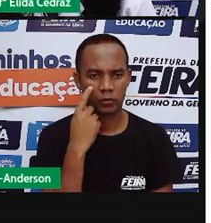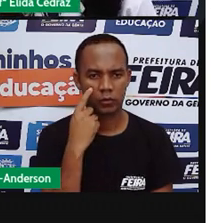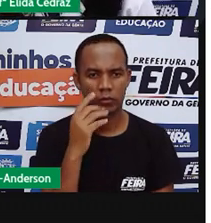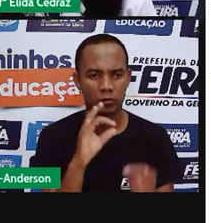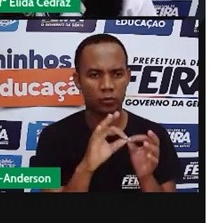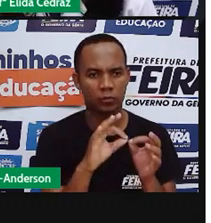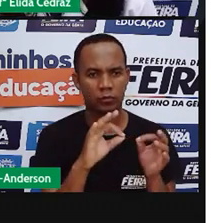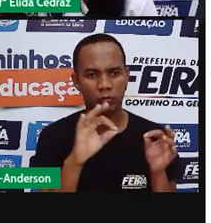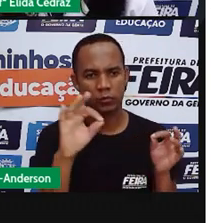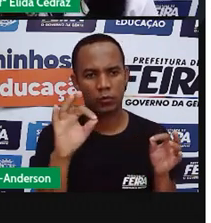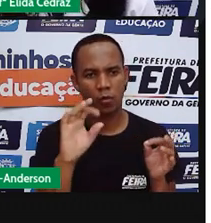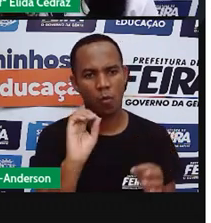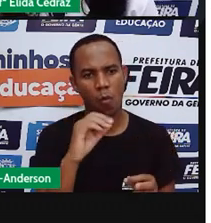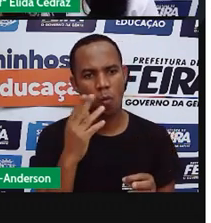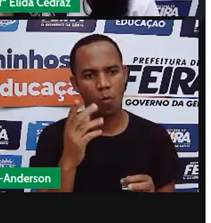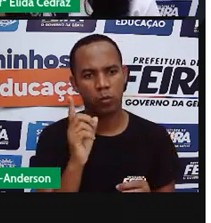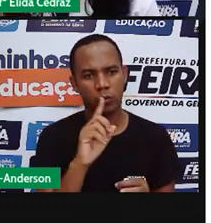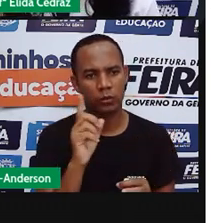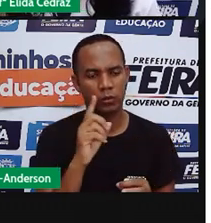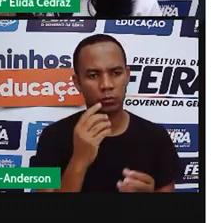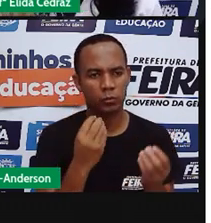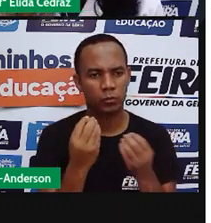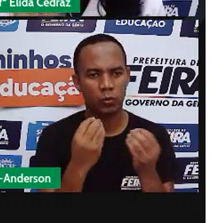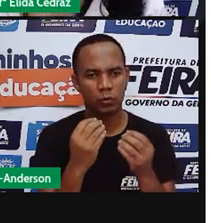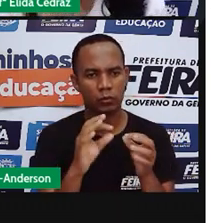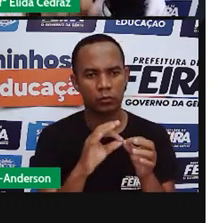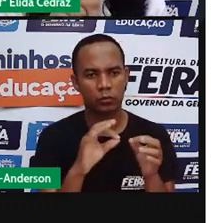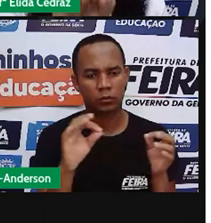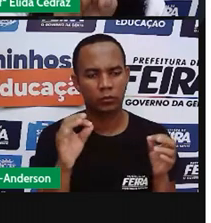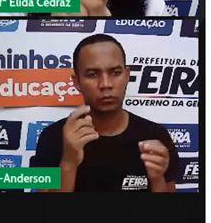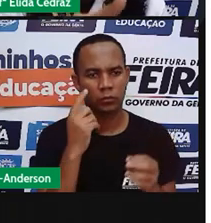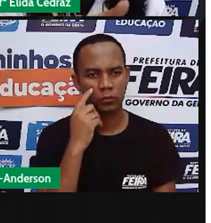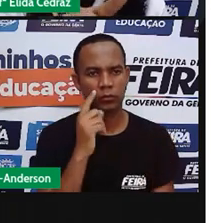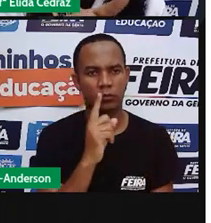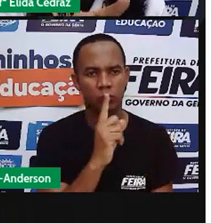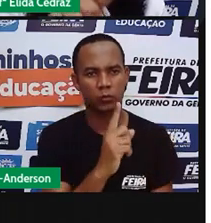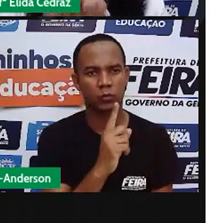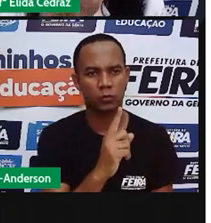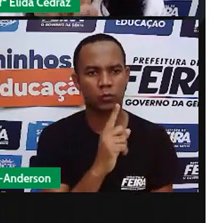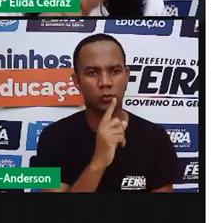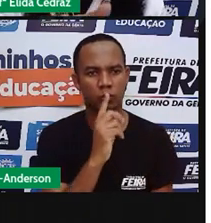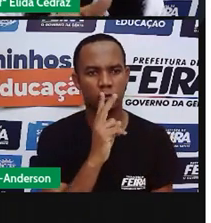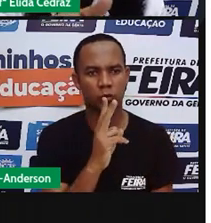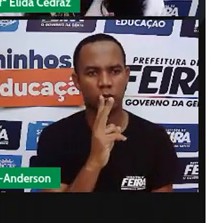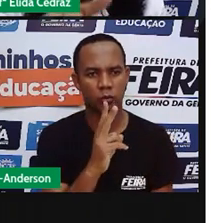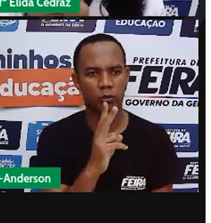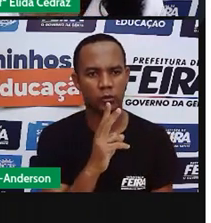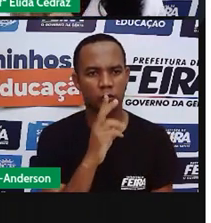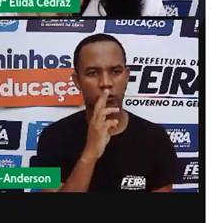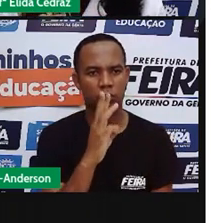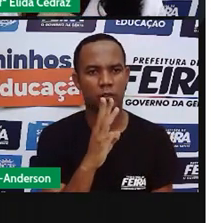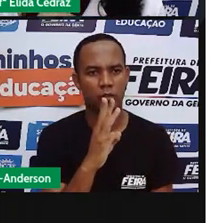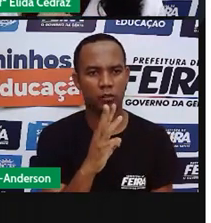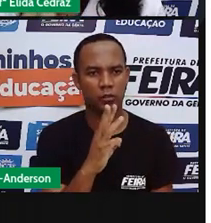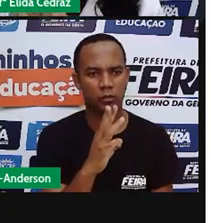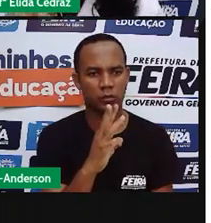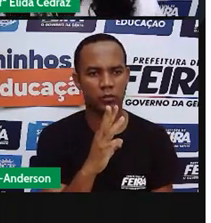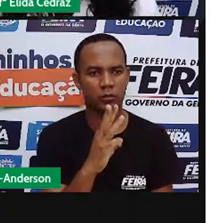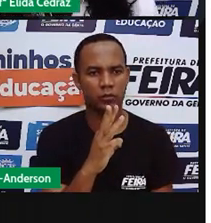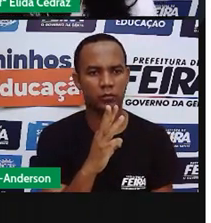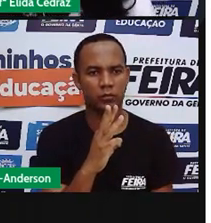distante do outro vermelho quantos espaços? Vamos contar? 1, 2, 3.